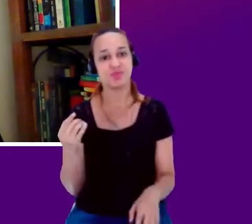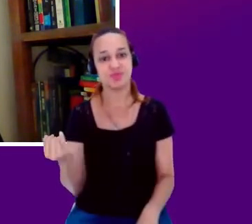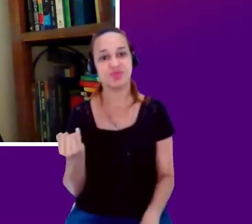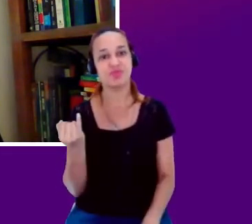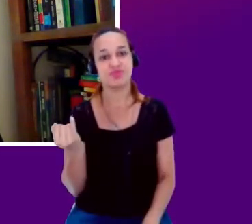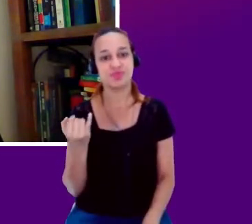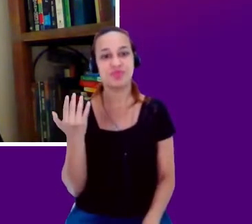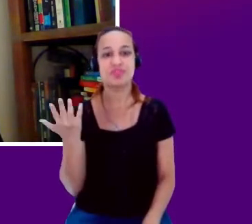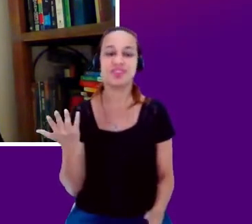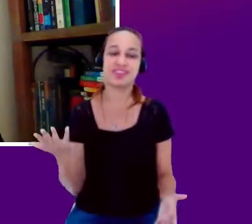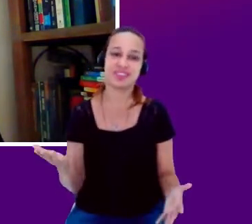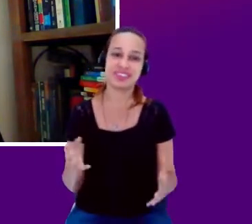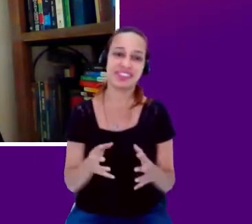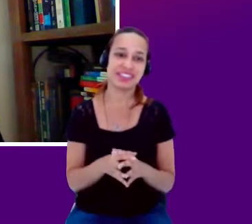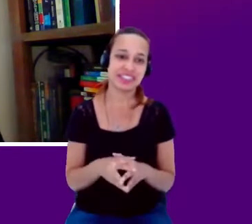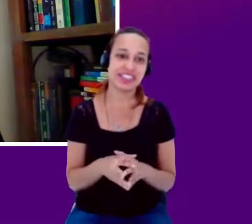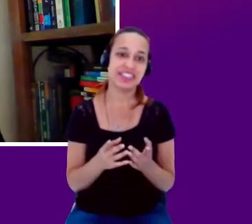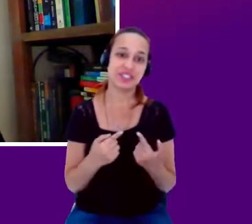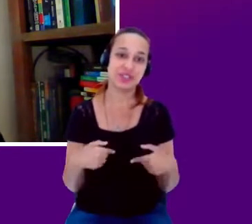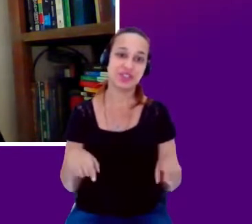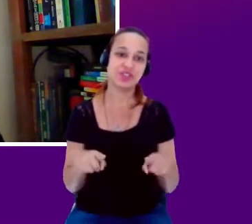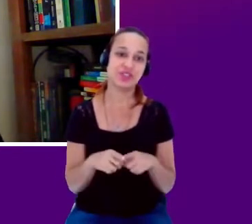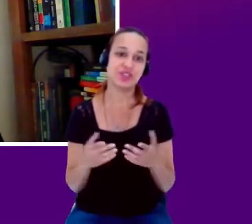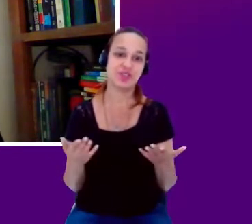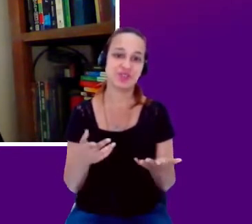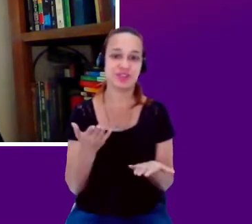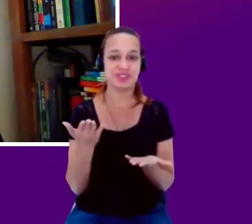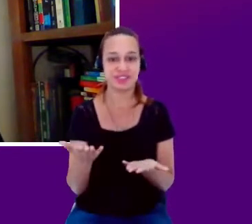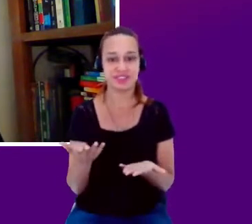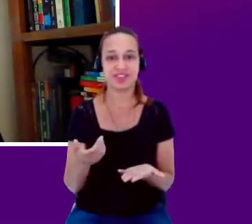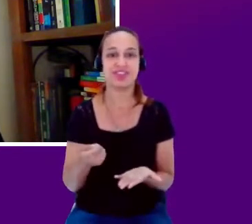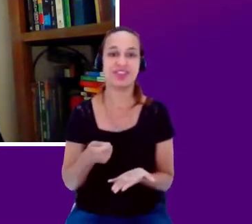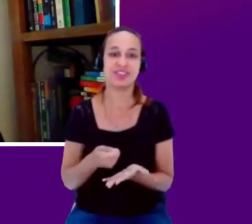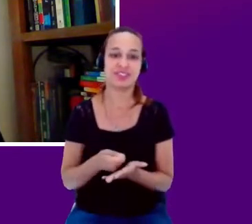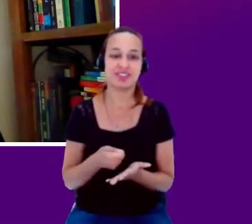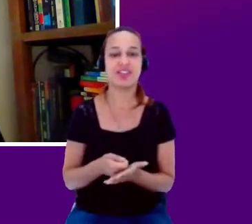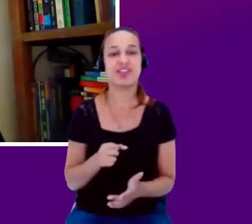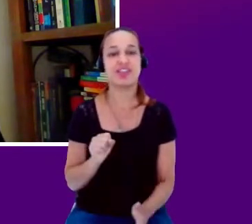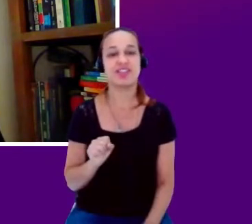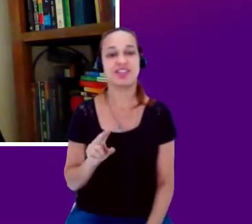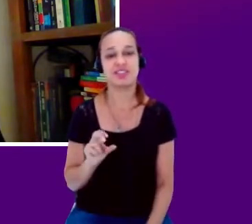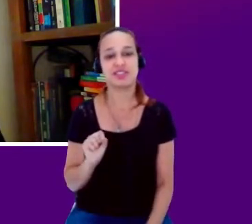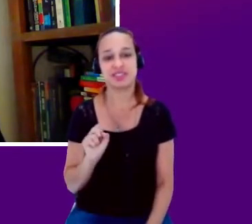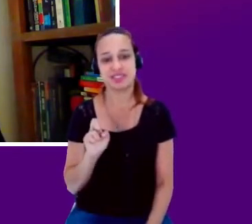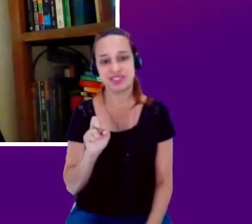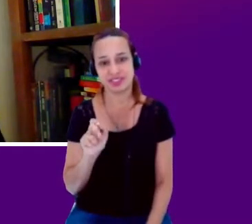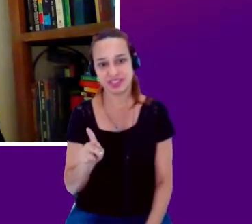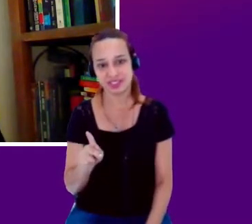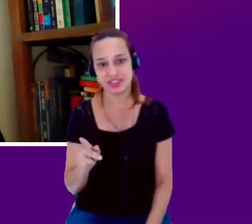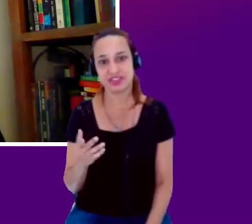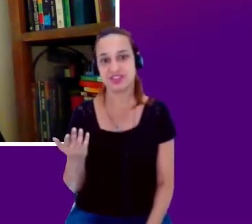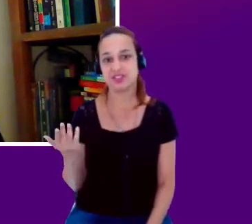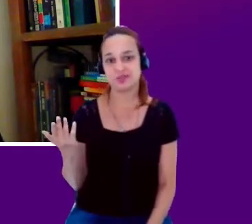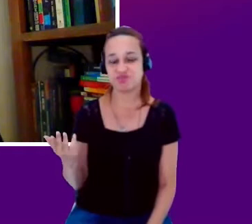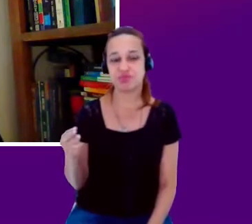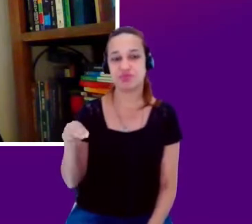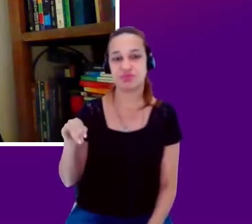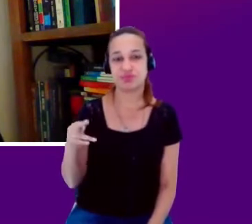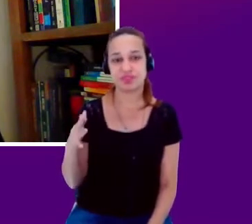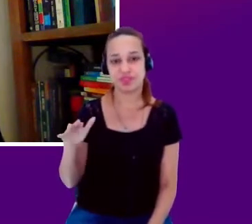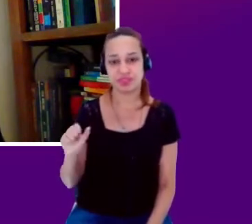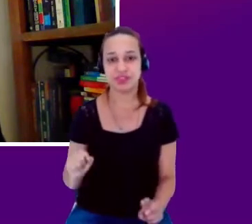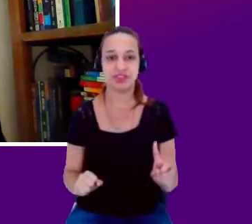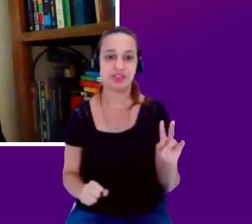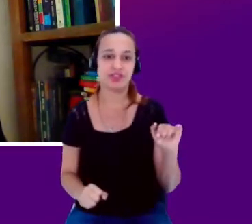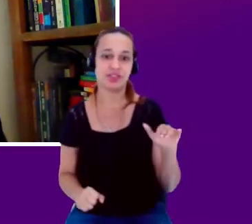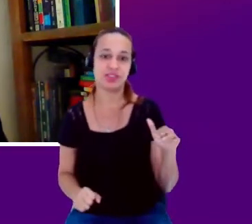outra razão que a gente está aqui com a autoridade e com a SUSEP, representados por Miriam e Vinícius, no